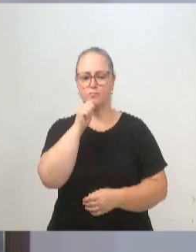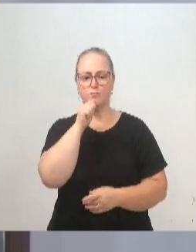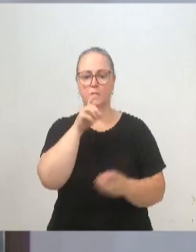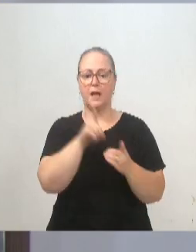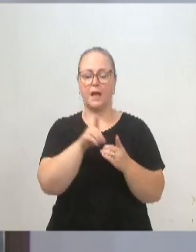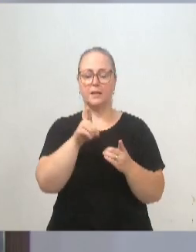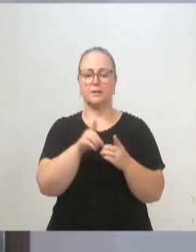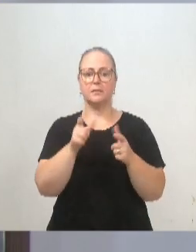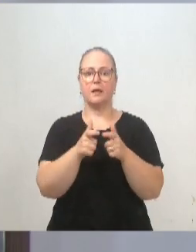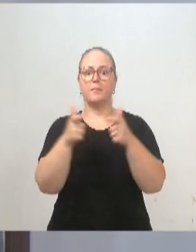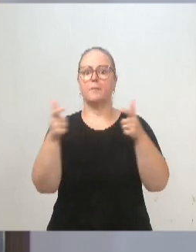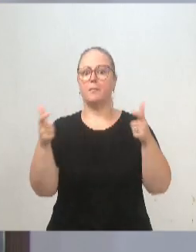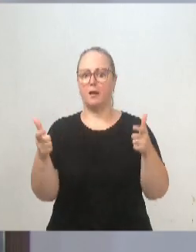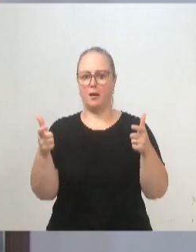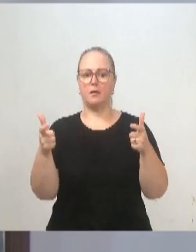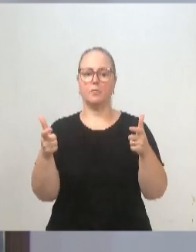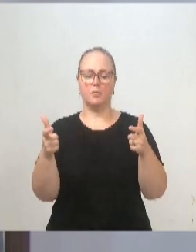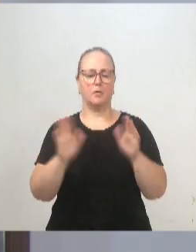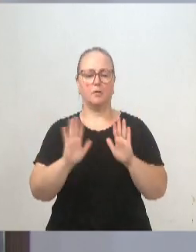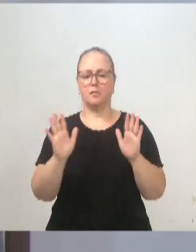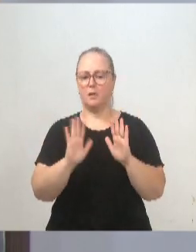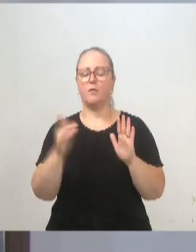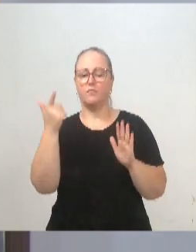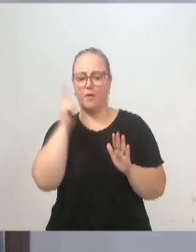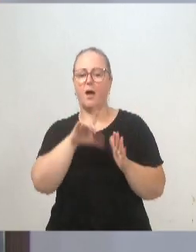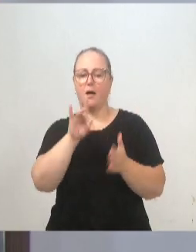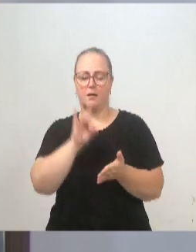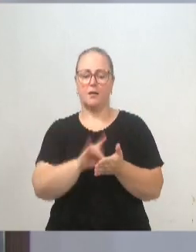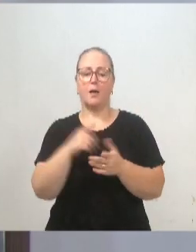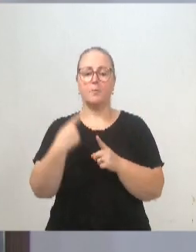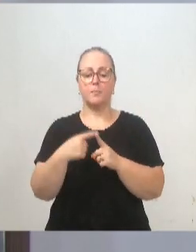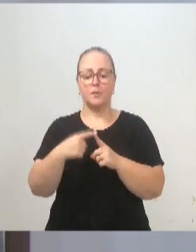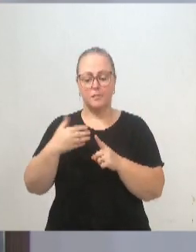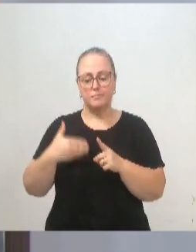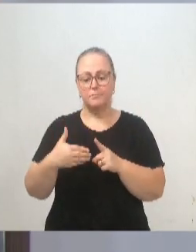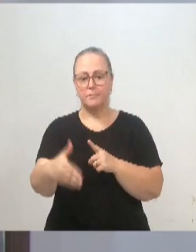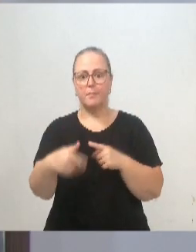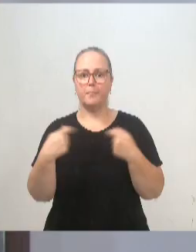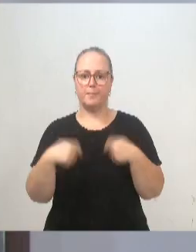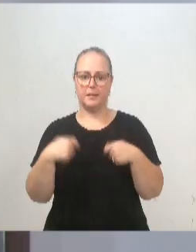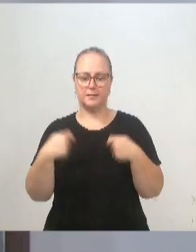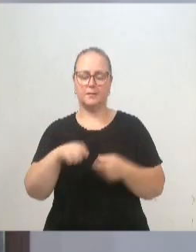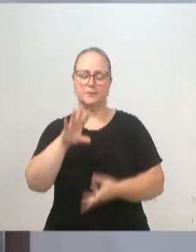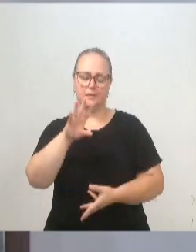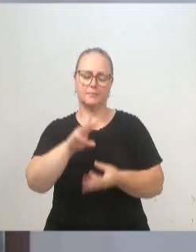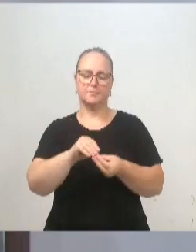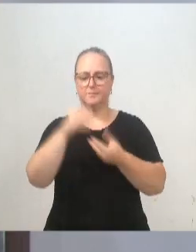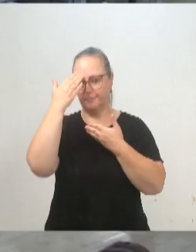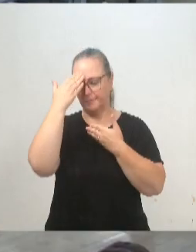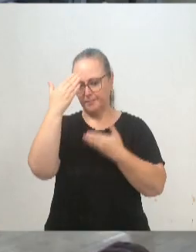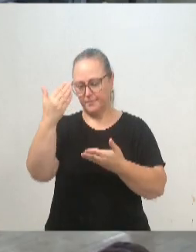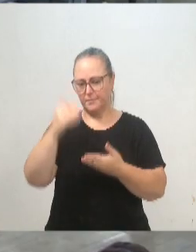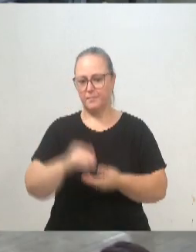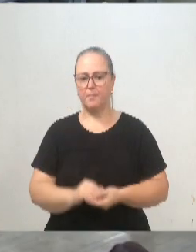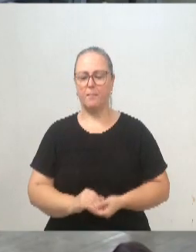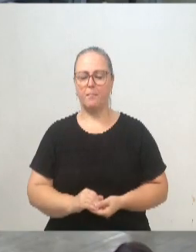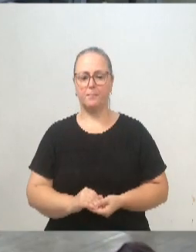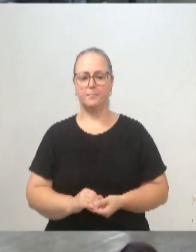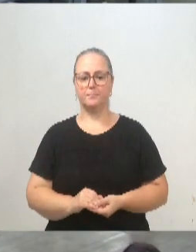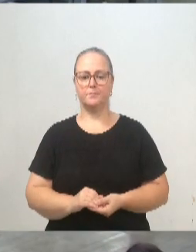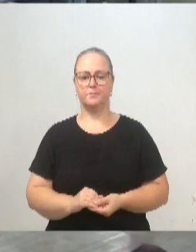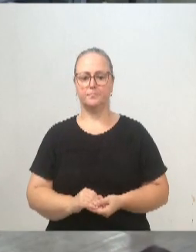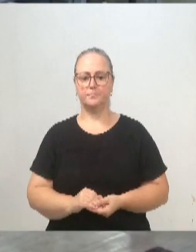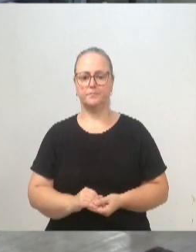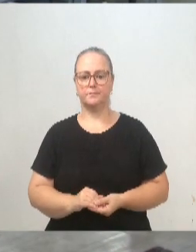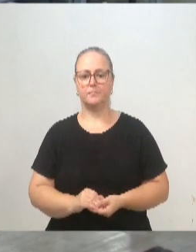das demandas que o município tem, possui e precisa ver atendidos. Era isso, senhor presidente. Muito obrigado.